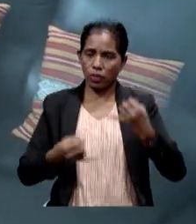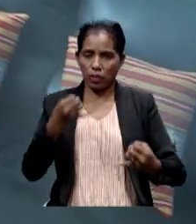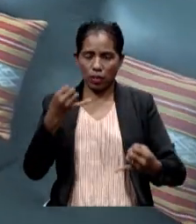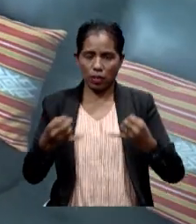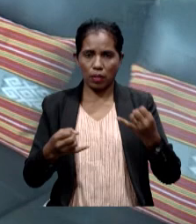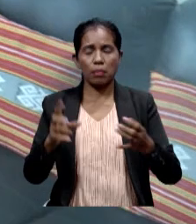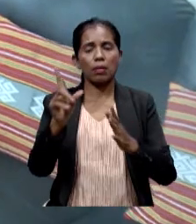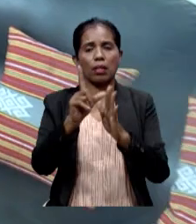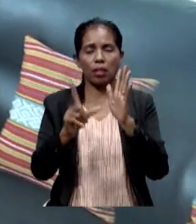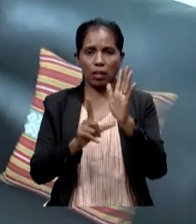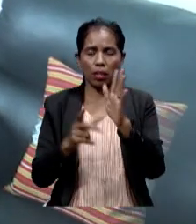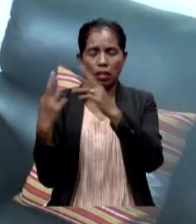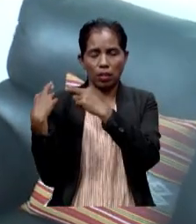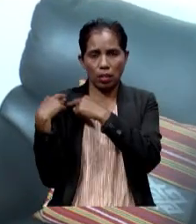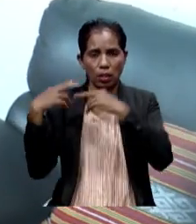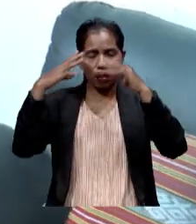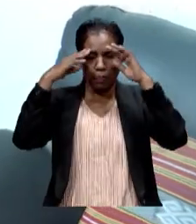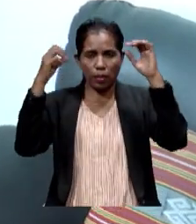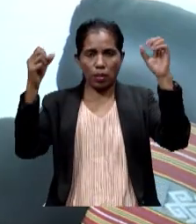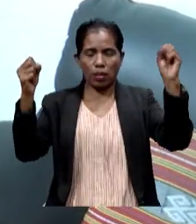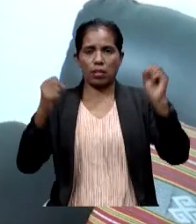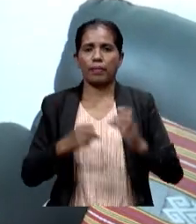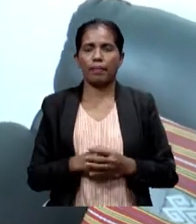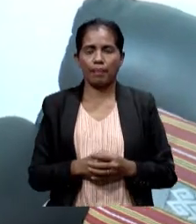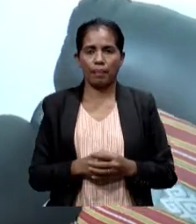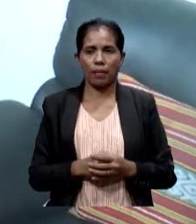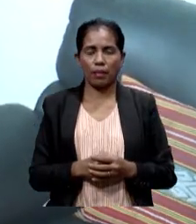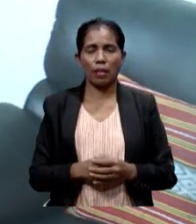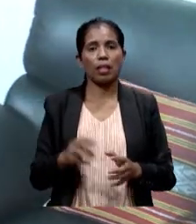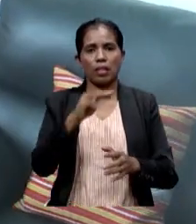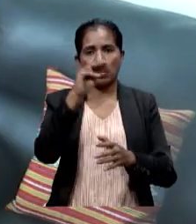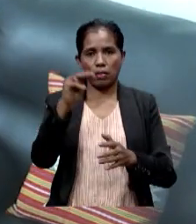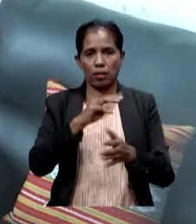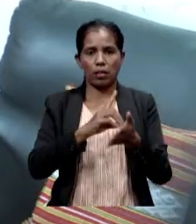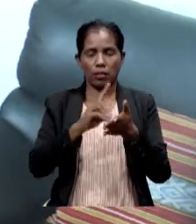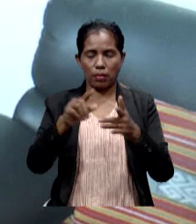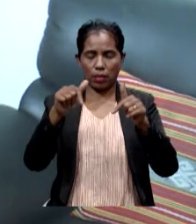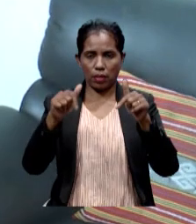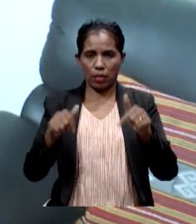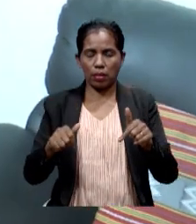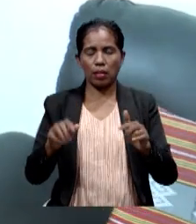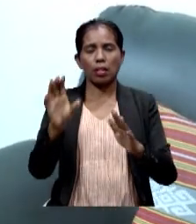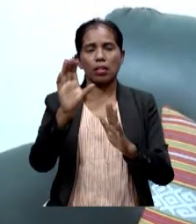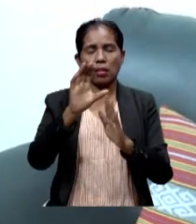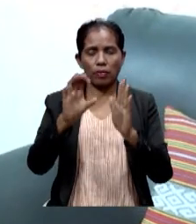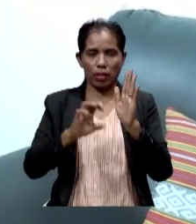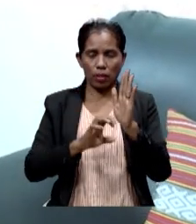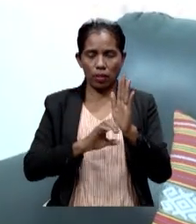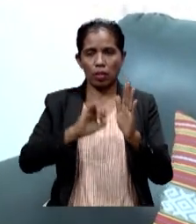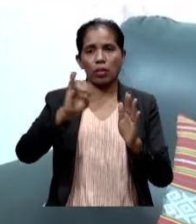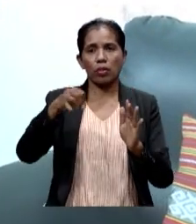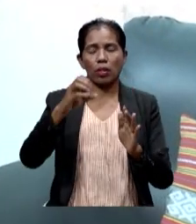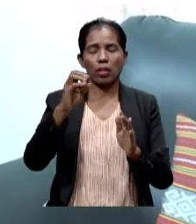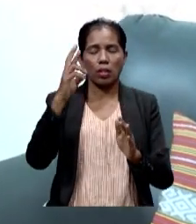lei responsabilidade do Presidente da República. No ia segunda semana ne, chefe de Estado José Ramos Horta, lhe